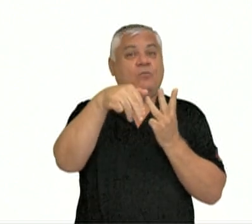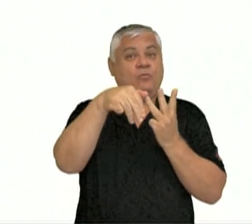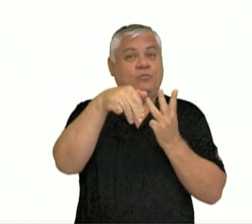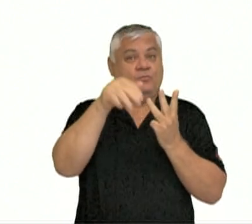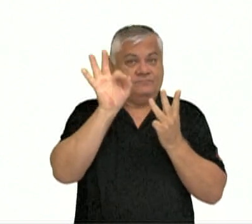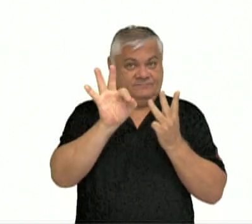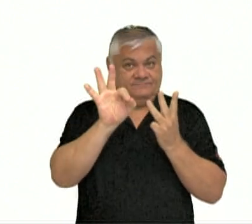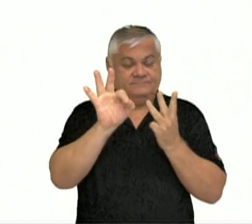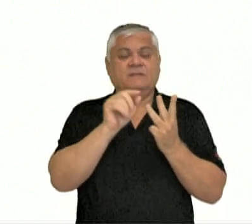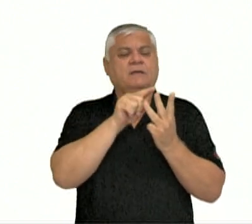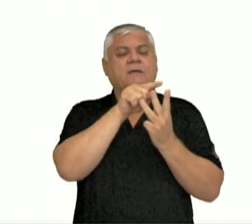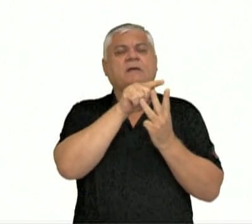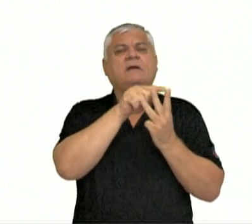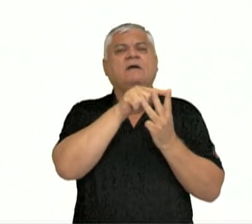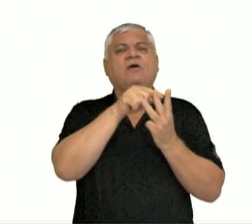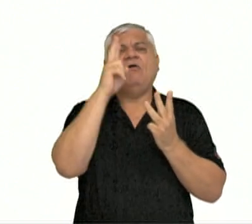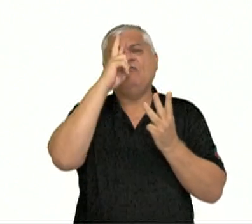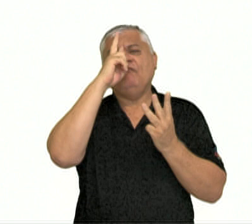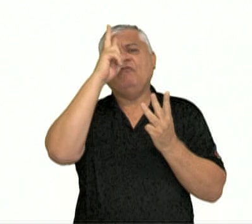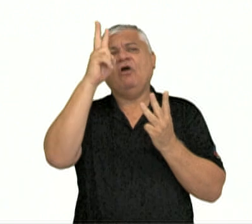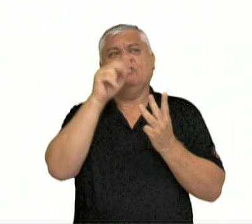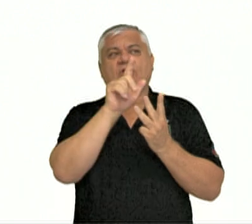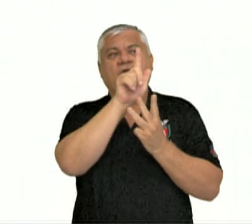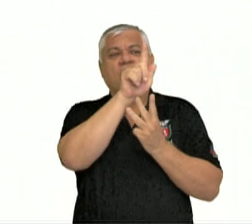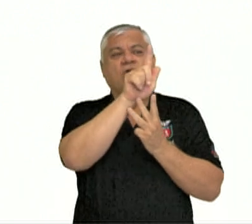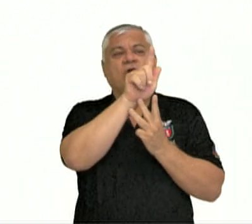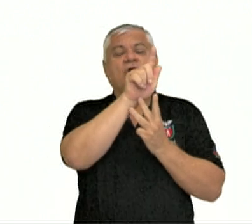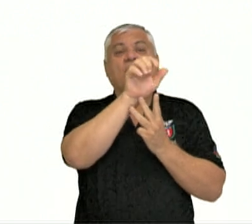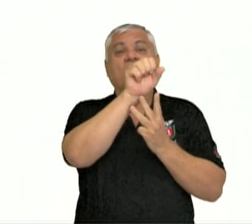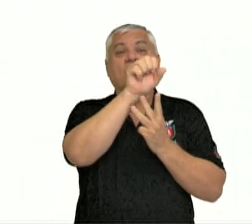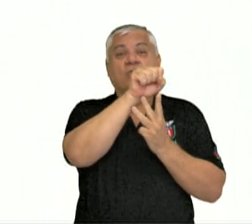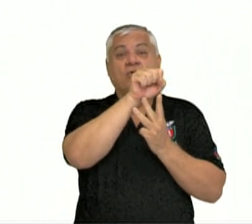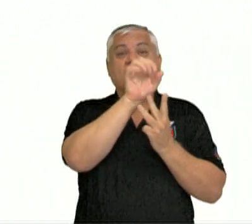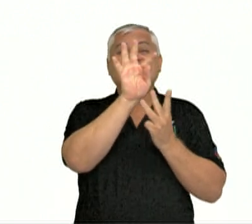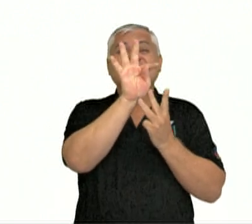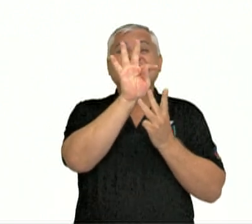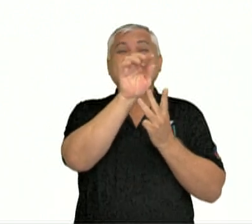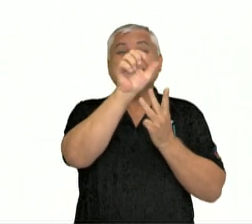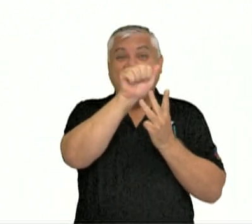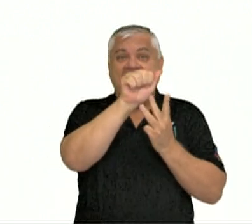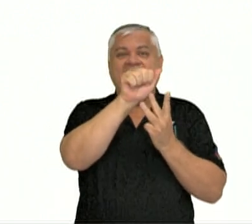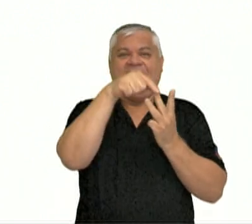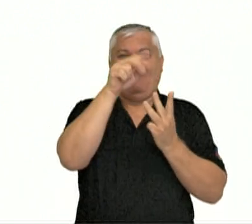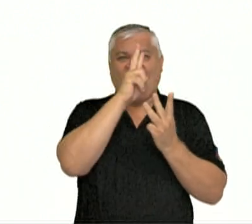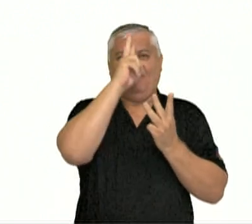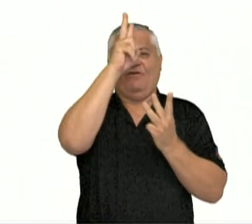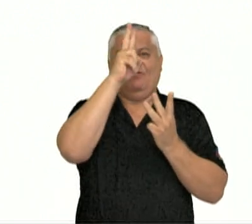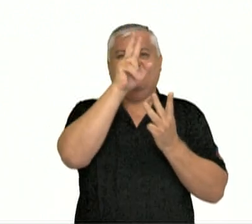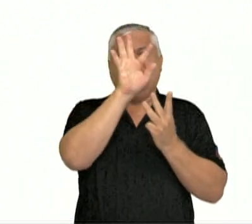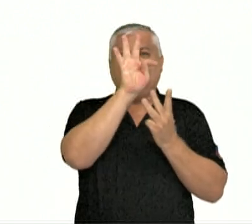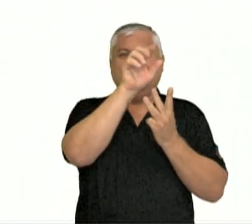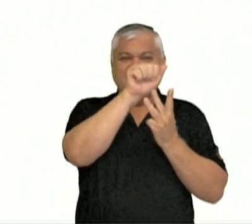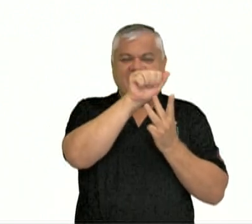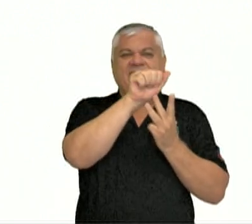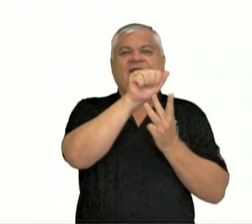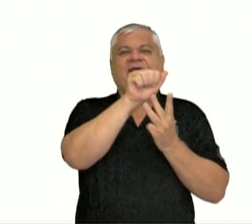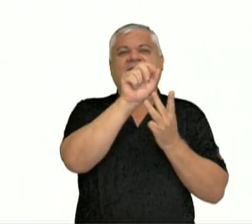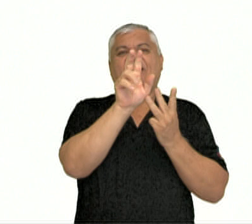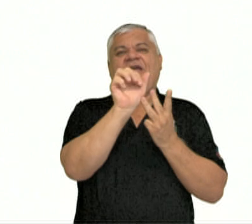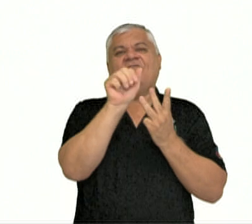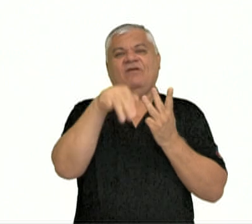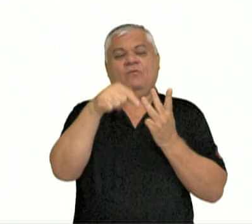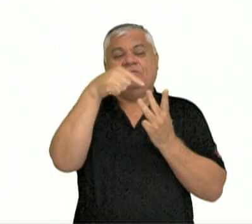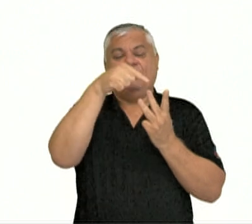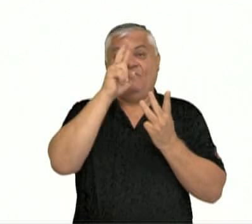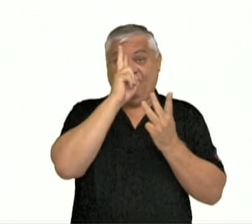Gostavam. A sílaba tônica, olha lá. O tá, né? Então, essa é a sílaba mais forte